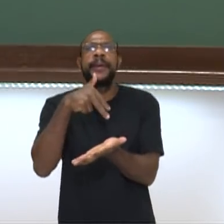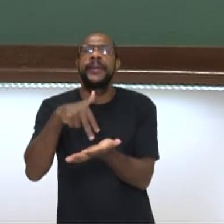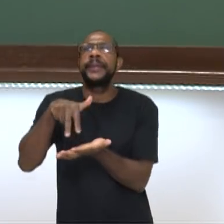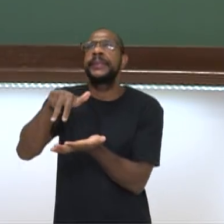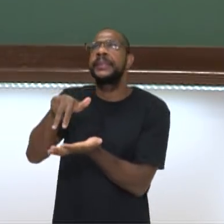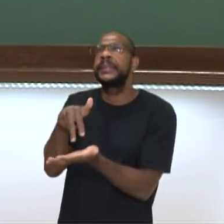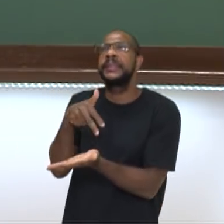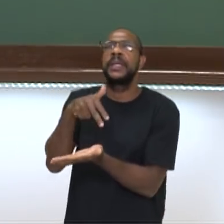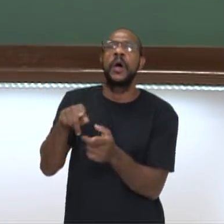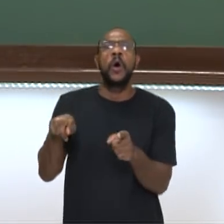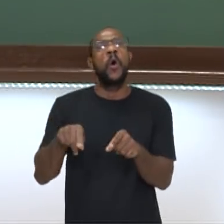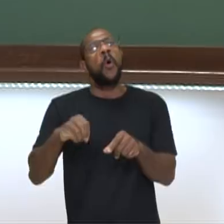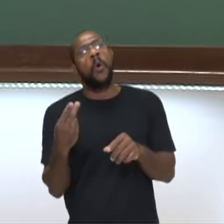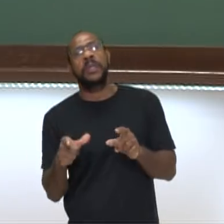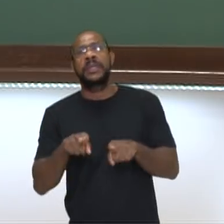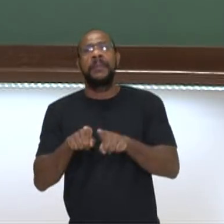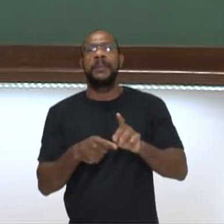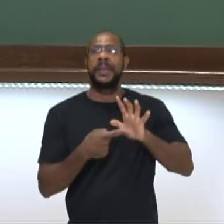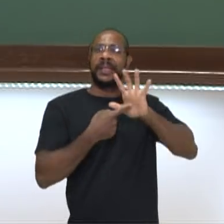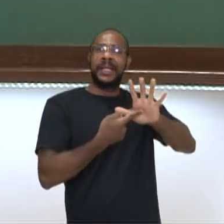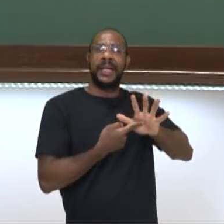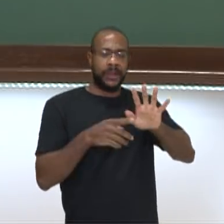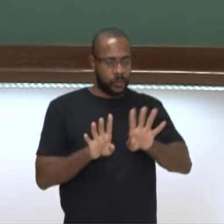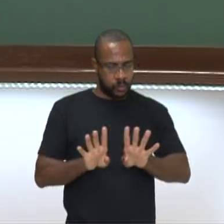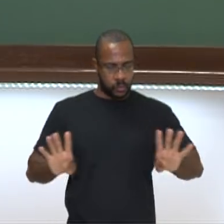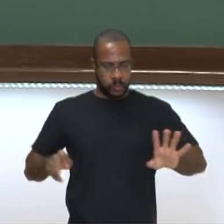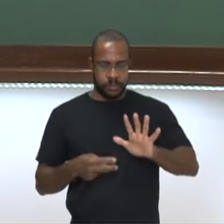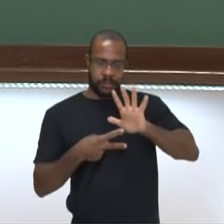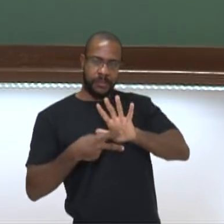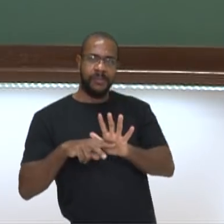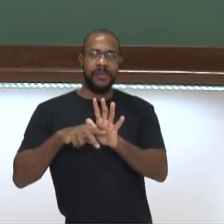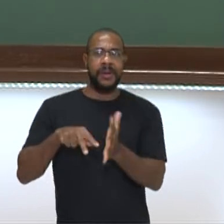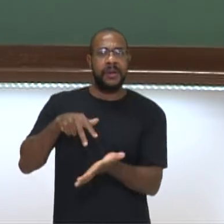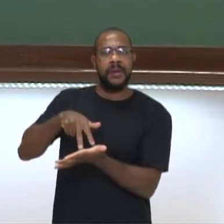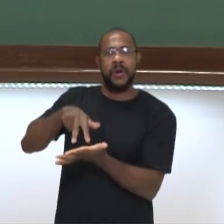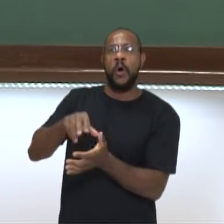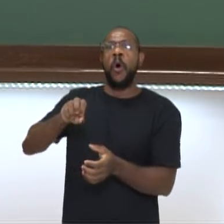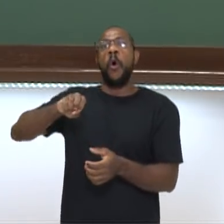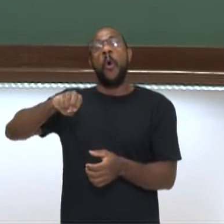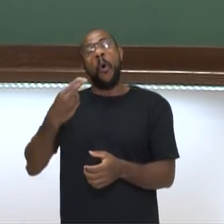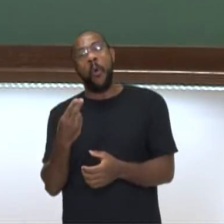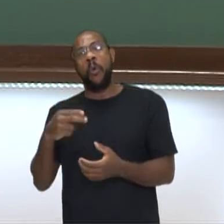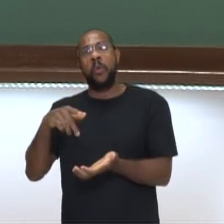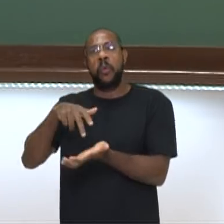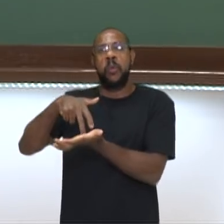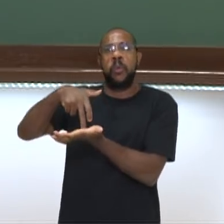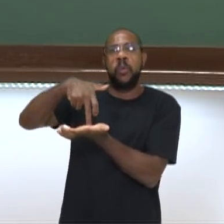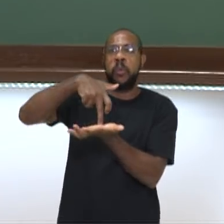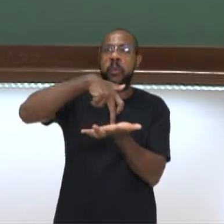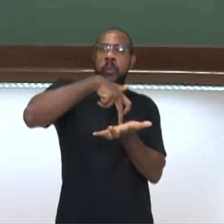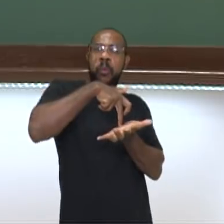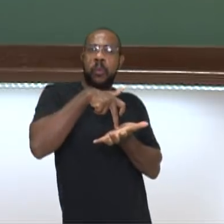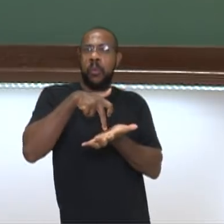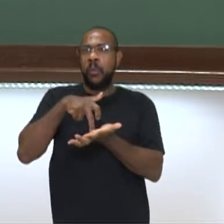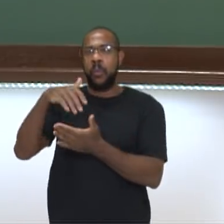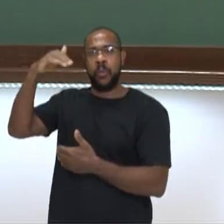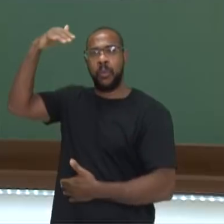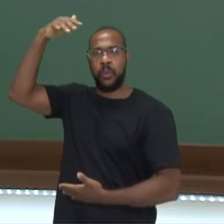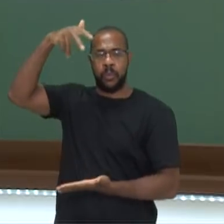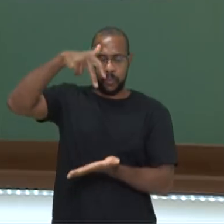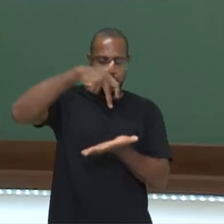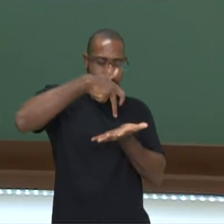uma apresentação de uma determinada dança, de um balé ou de uma dança folclórica.